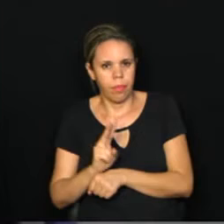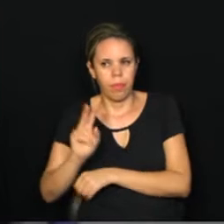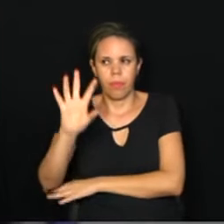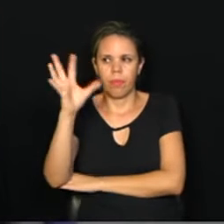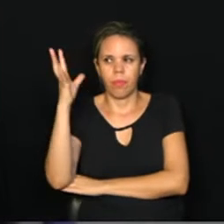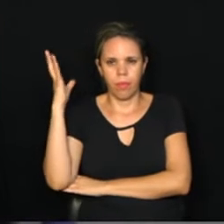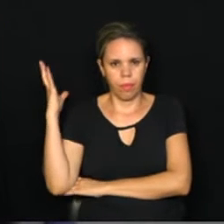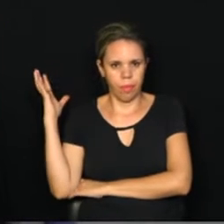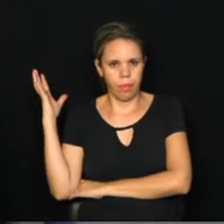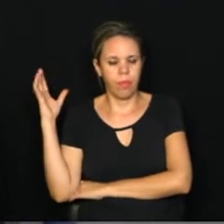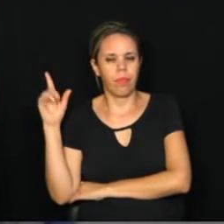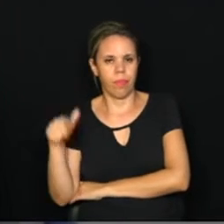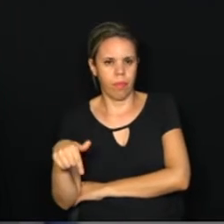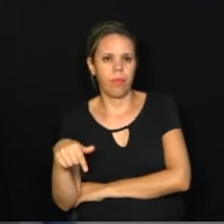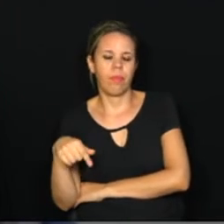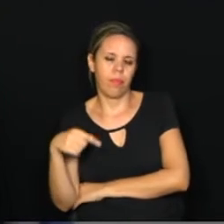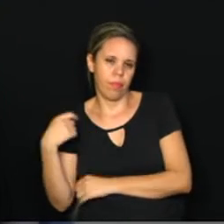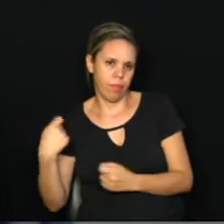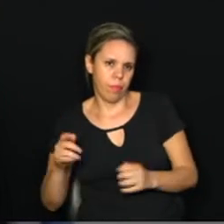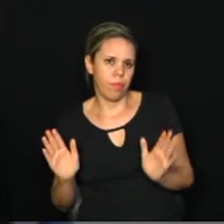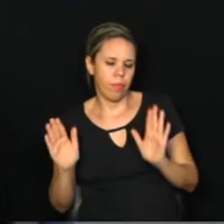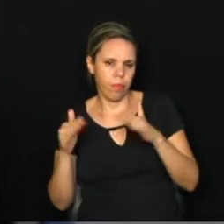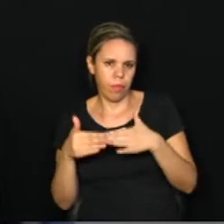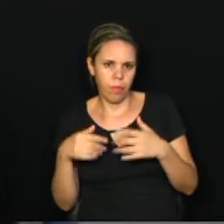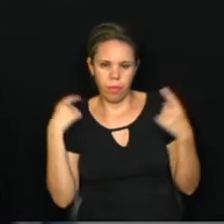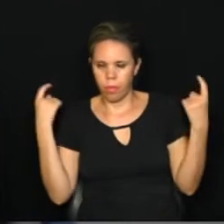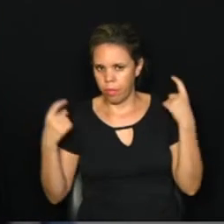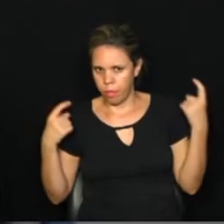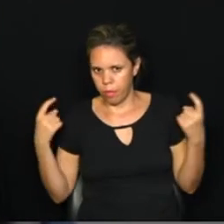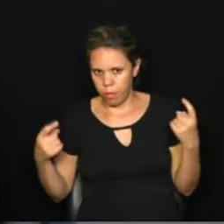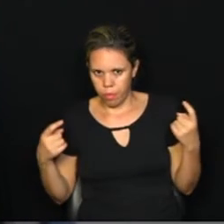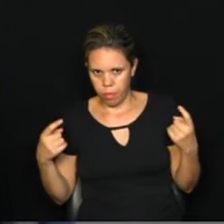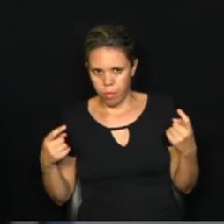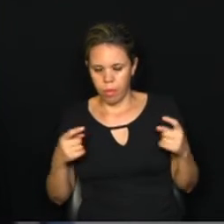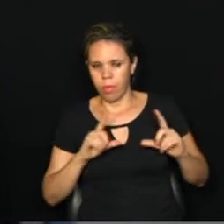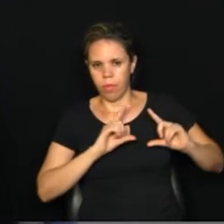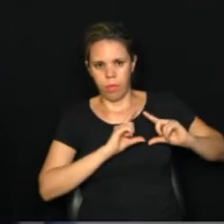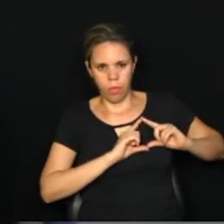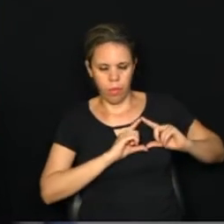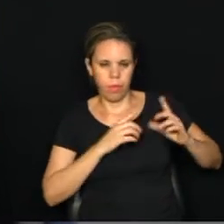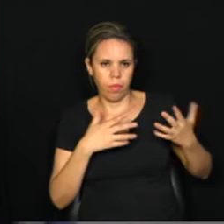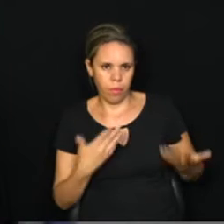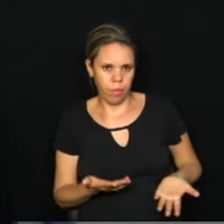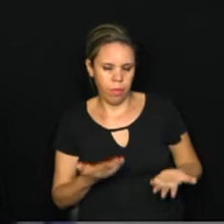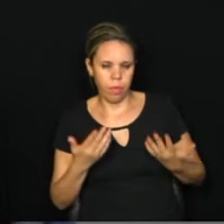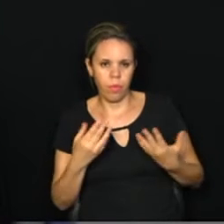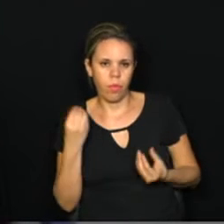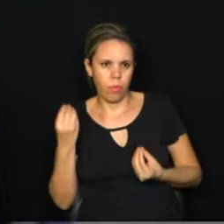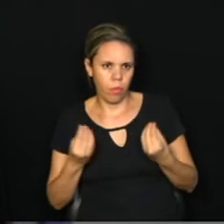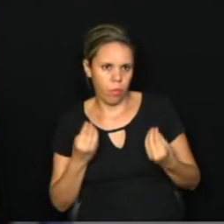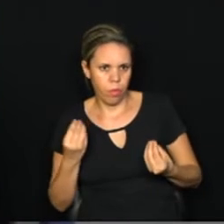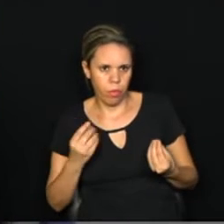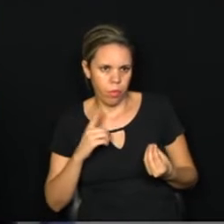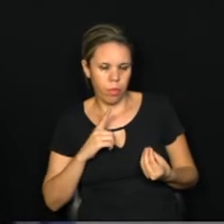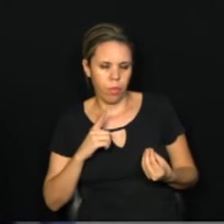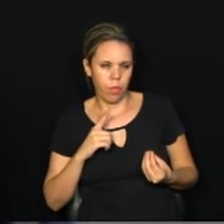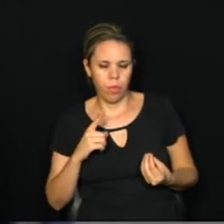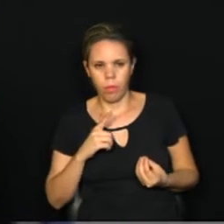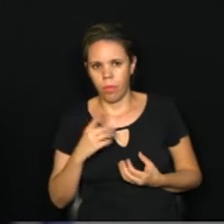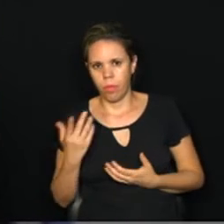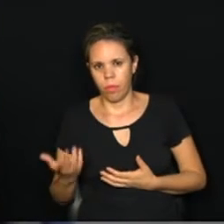ambiental, é o foco de preocupação da Defesa Civil. Quer dizer, como nós temos aí em torno